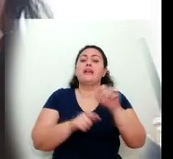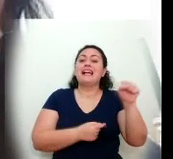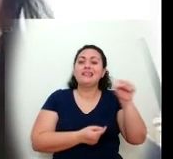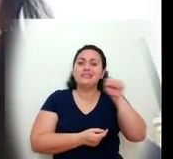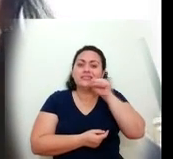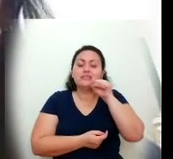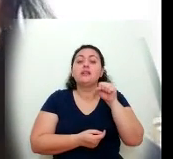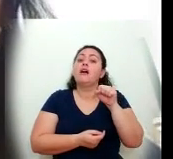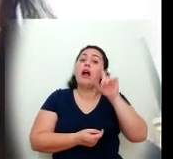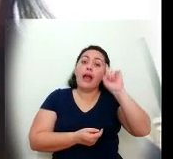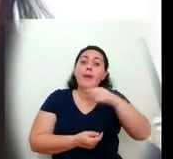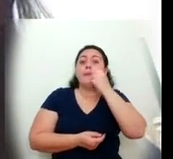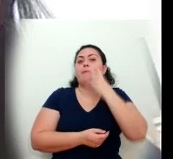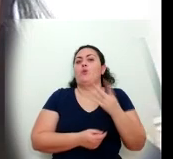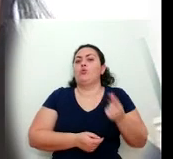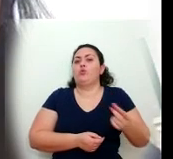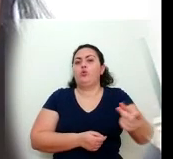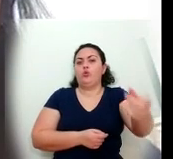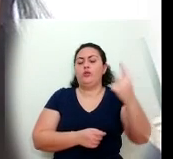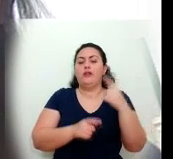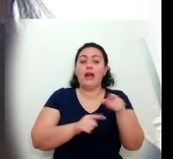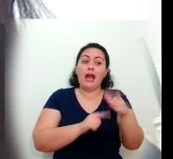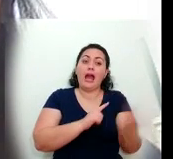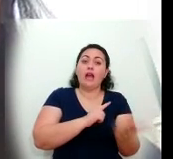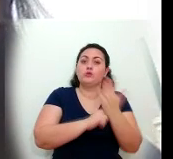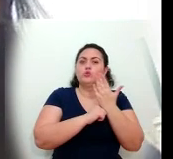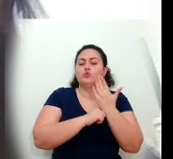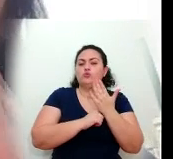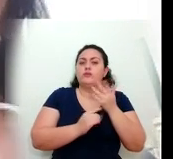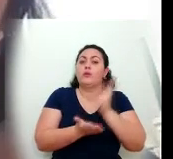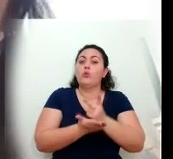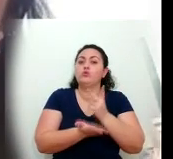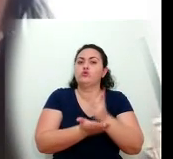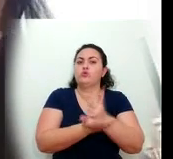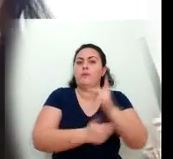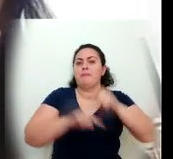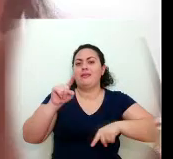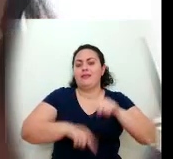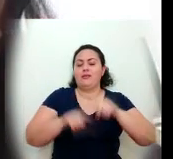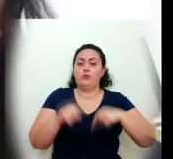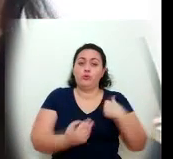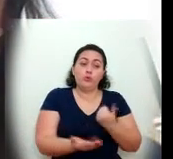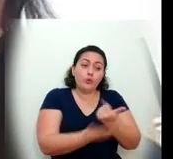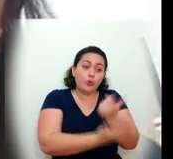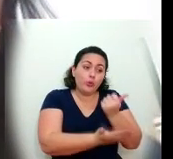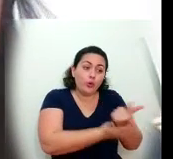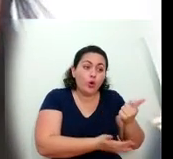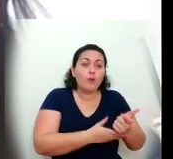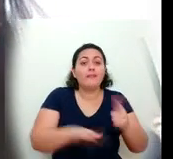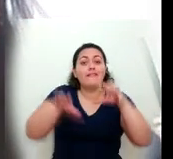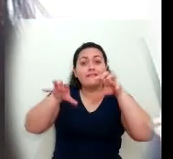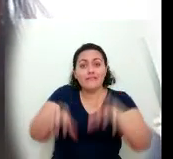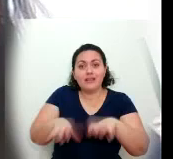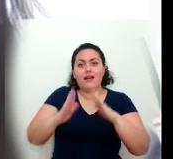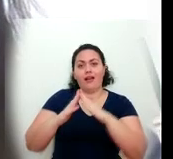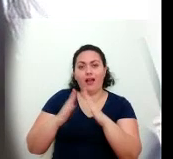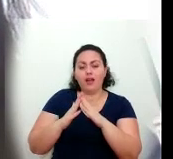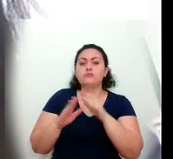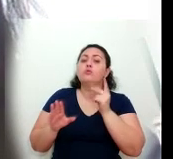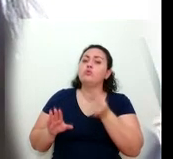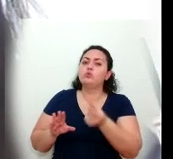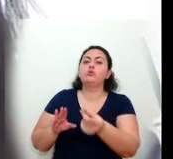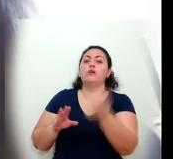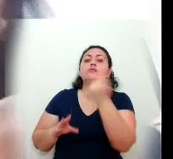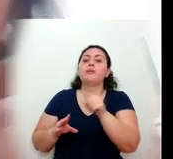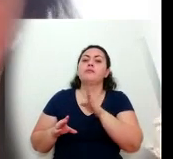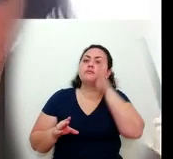Então, a gente procurar fazer essas escolhas na hora das compras que nos ajudam a manter, né? A ter esta oferta das frutas e verduras